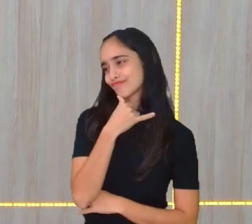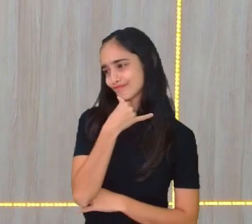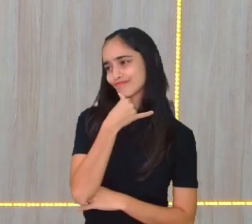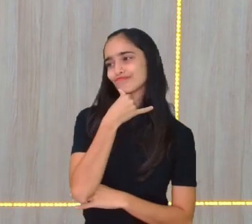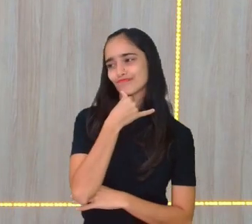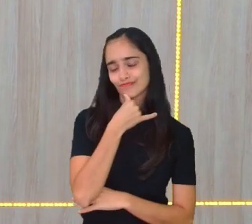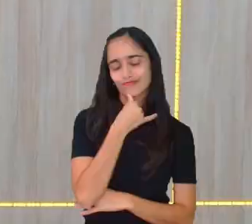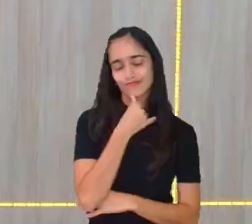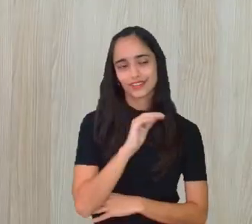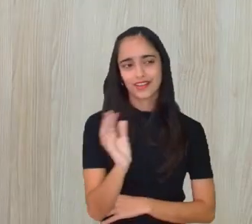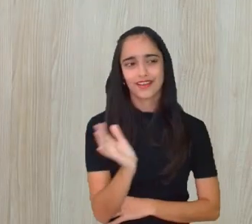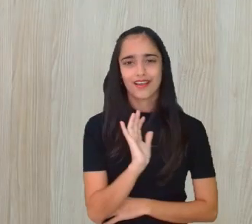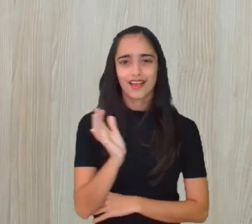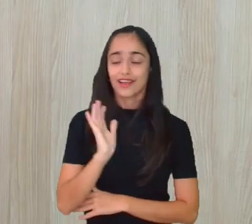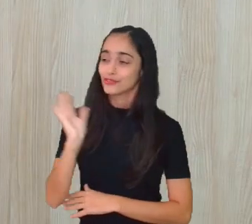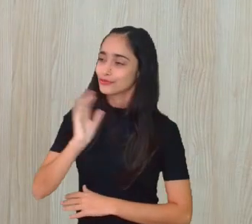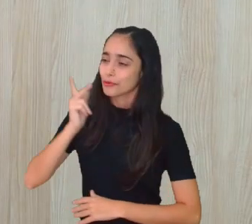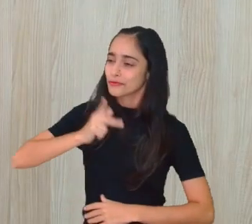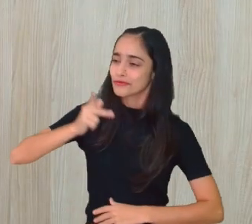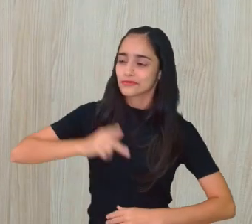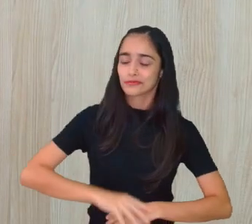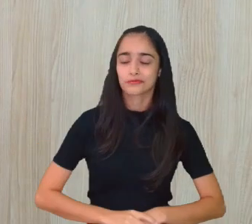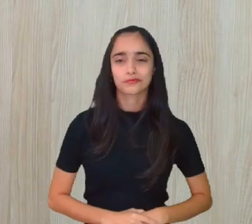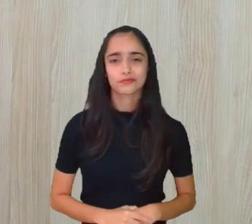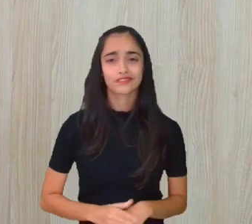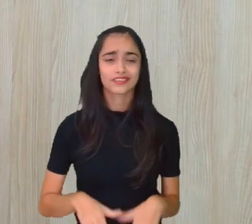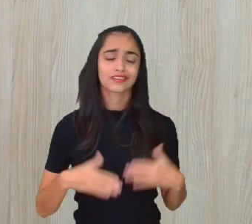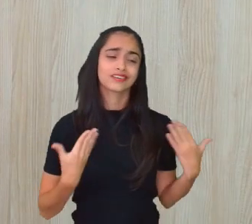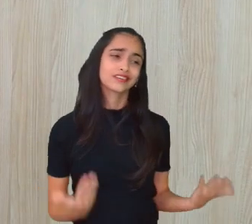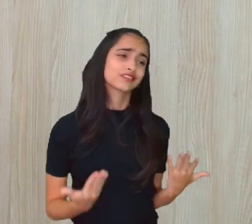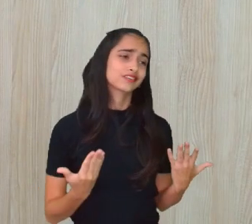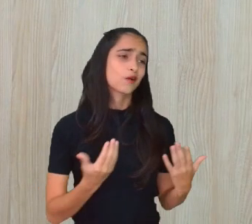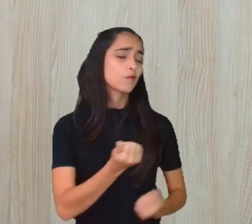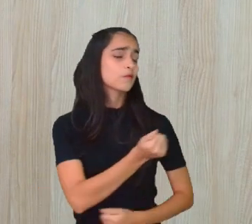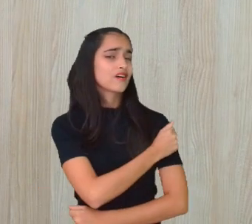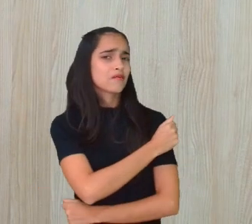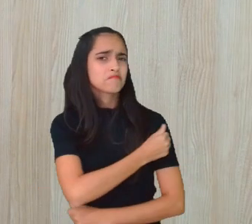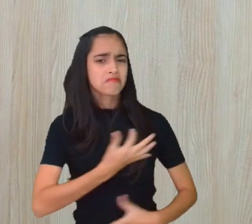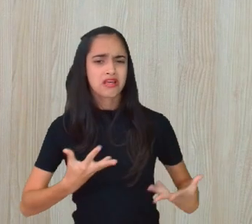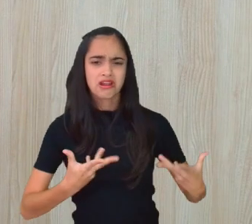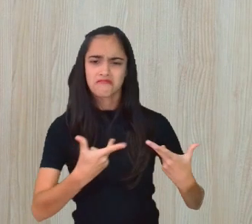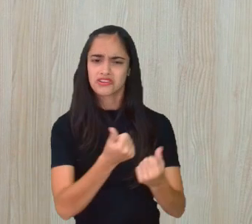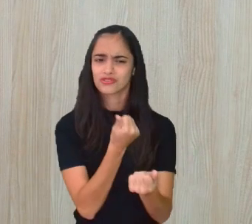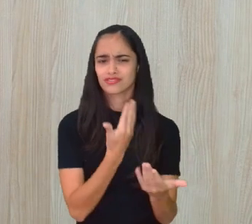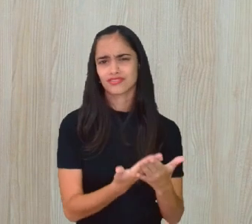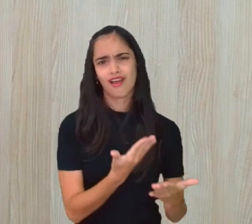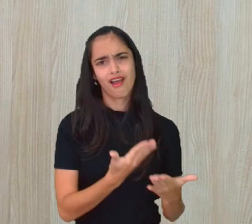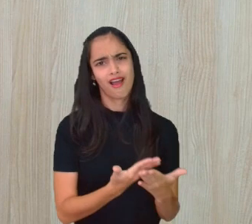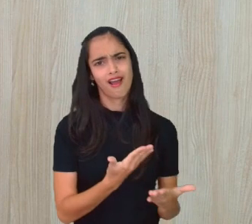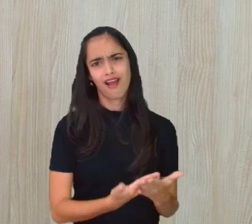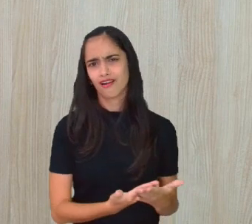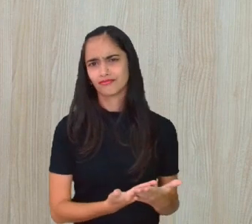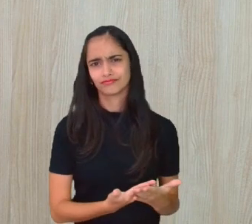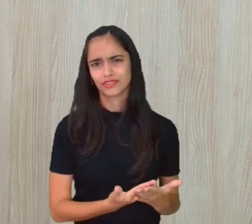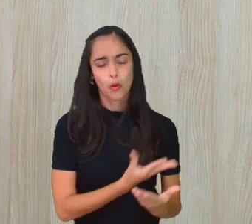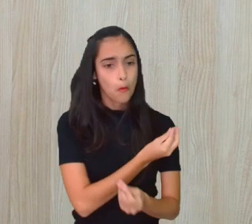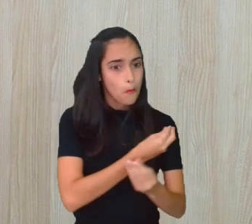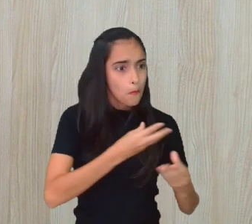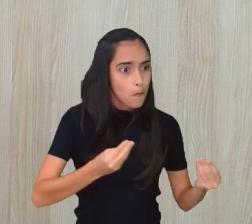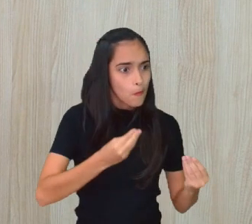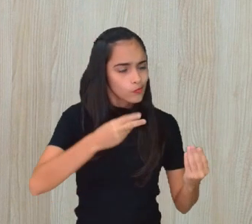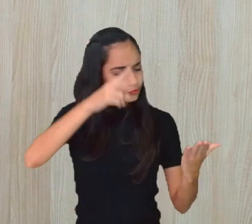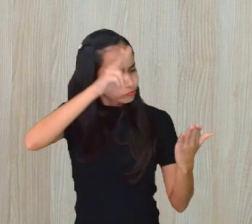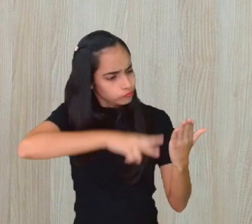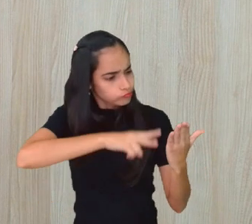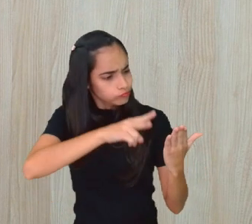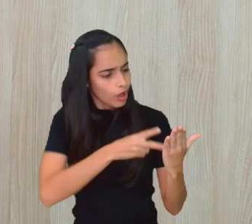Se despeça de todo mundo que está em casa aí. Pessoal, uma delícia essa aula, né? Cheia de interpretação. Foi maravilhoso